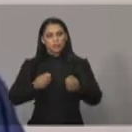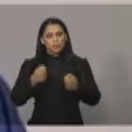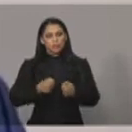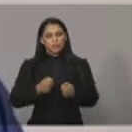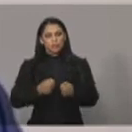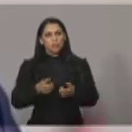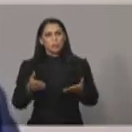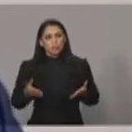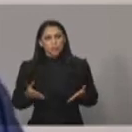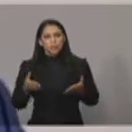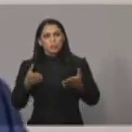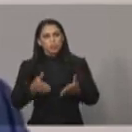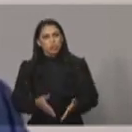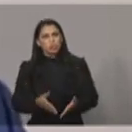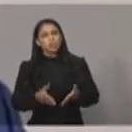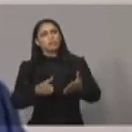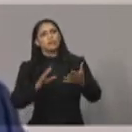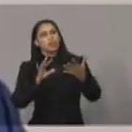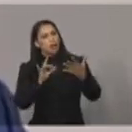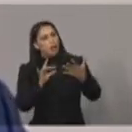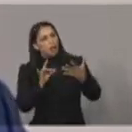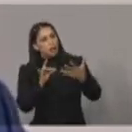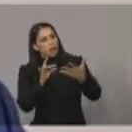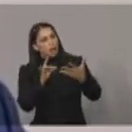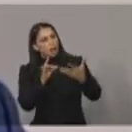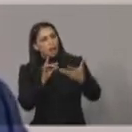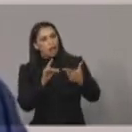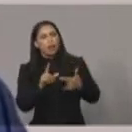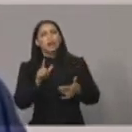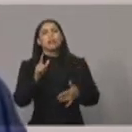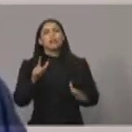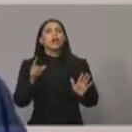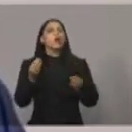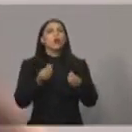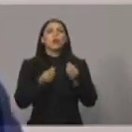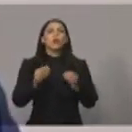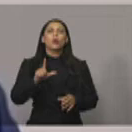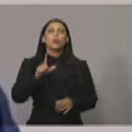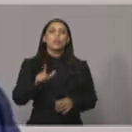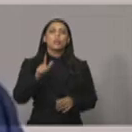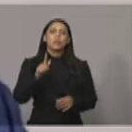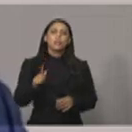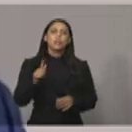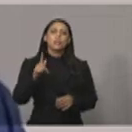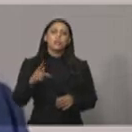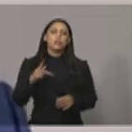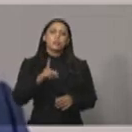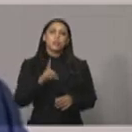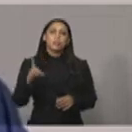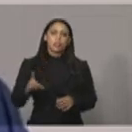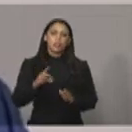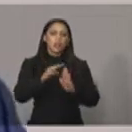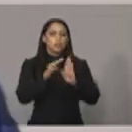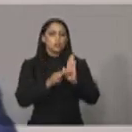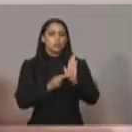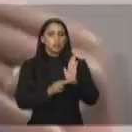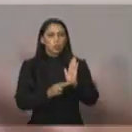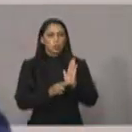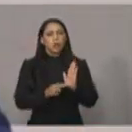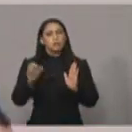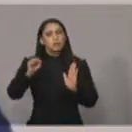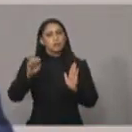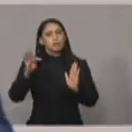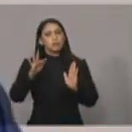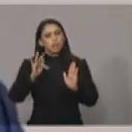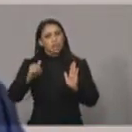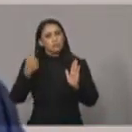forma participativa e detalhar como os princípios previstos na LGPD e na jurisprudência do Supremo serão seguidos, seguindo a esteira de como